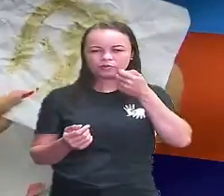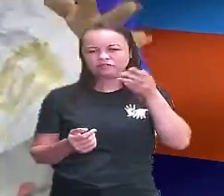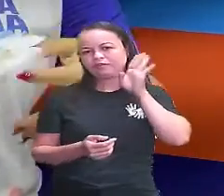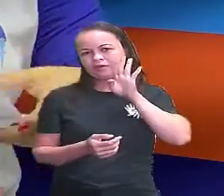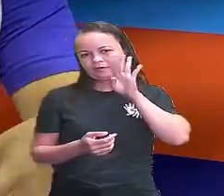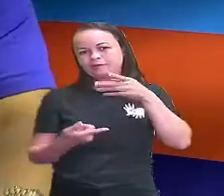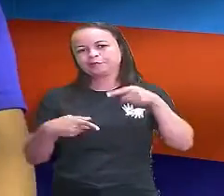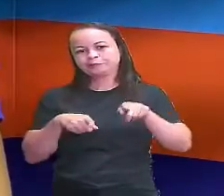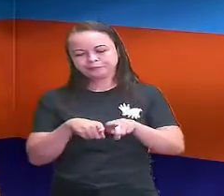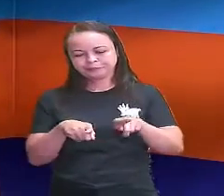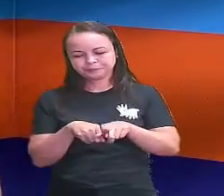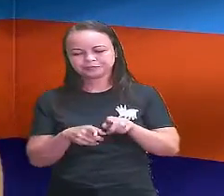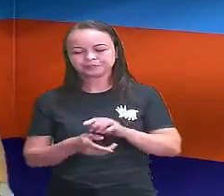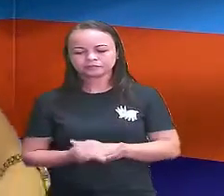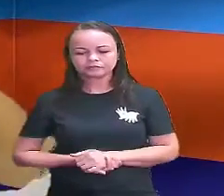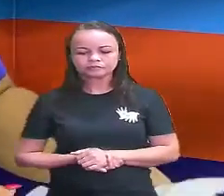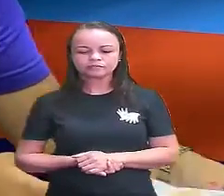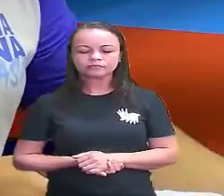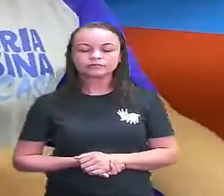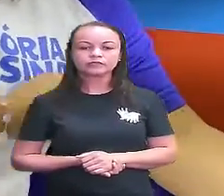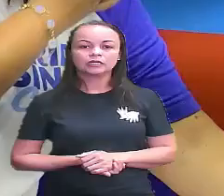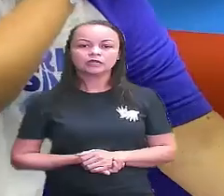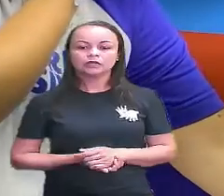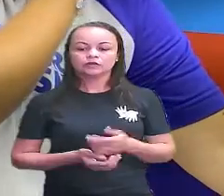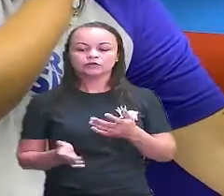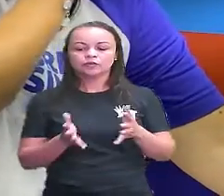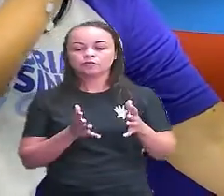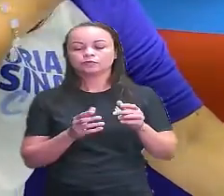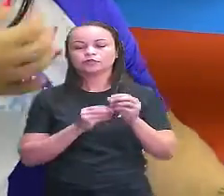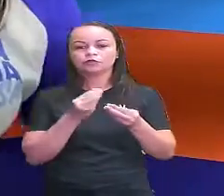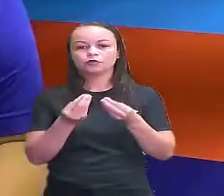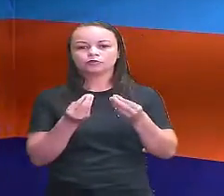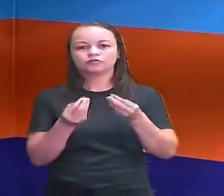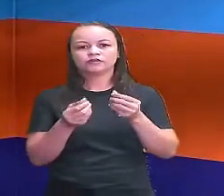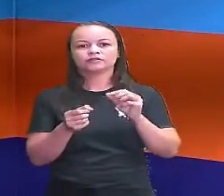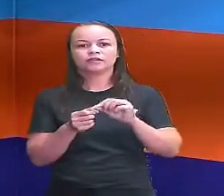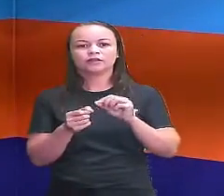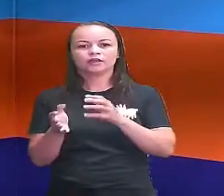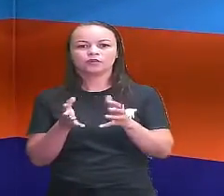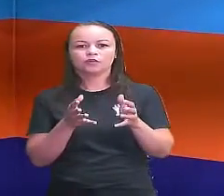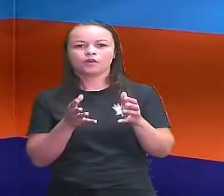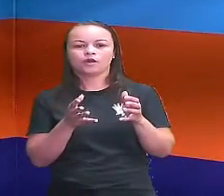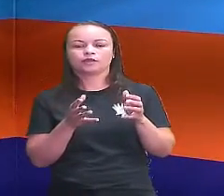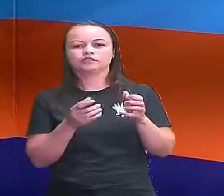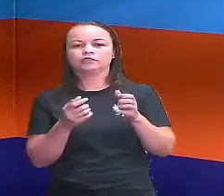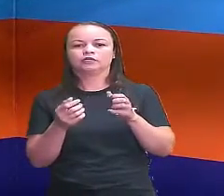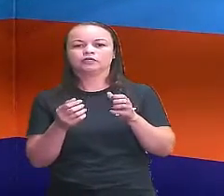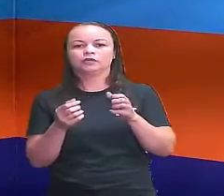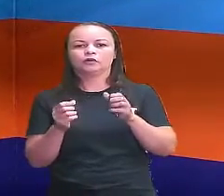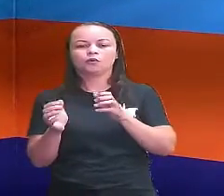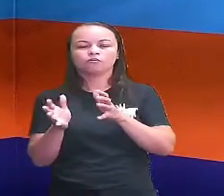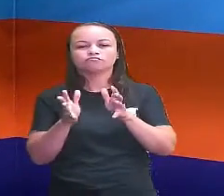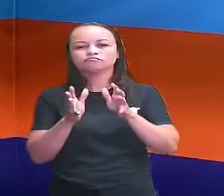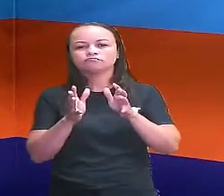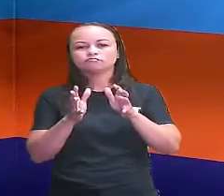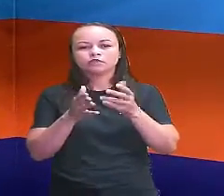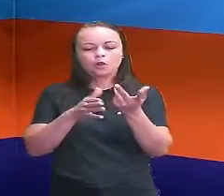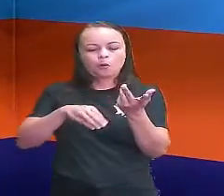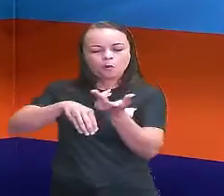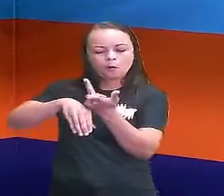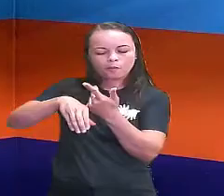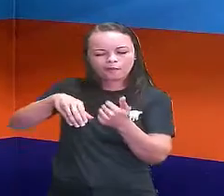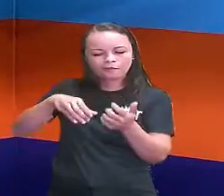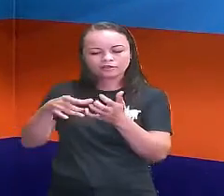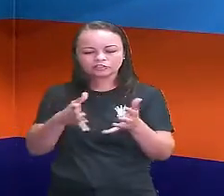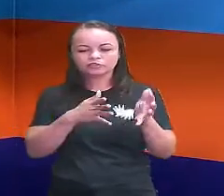tá? Uma outra maneira de você fazer arte rupestre é com os giz de cera, certo? Eu separei essas 4 cores